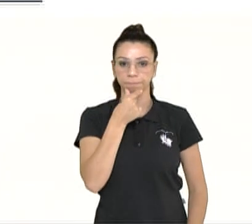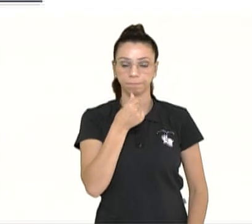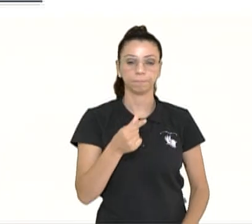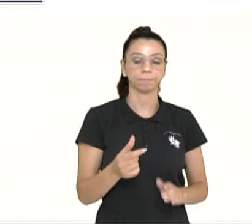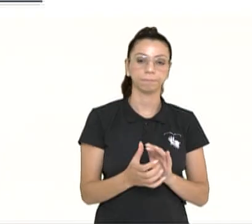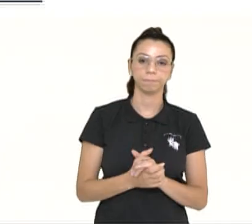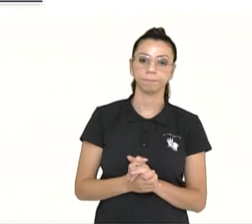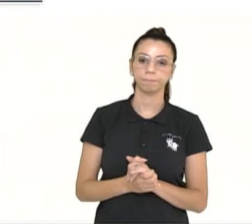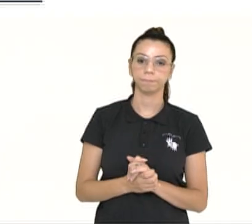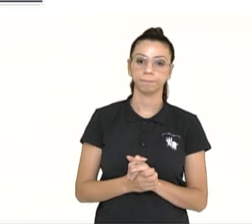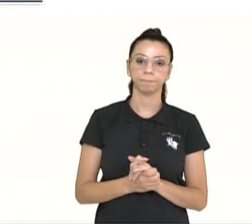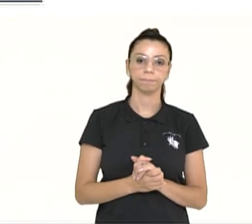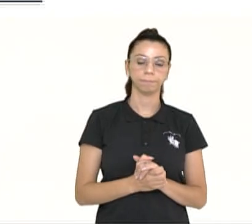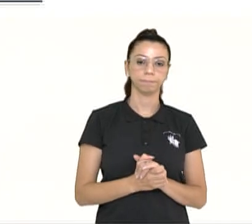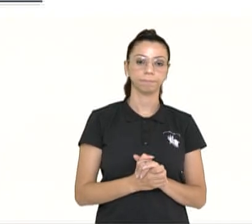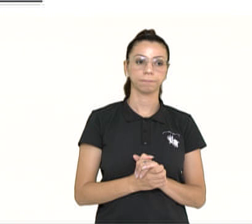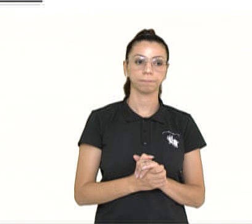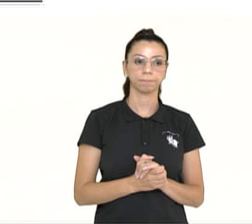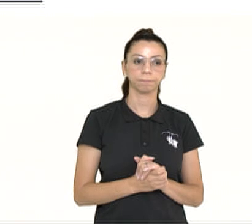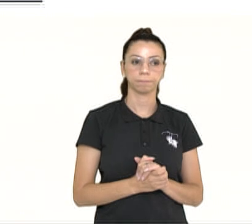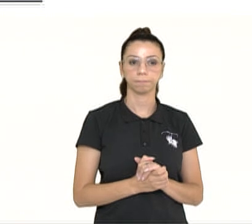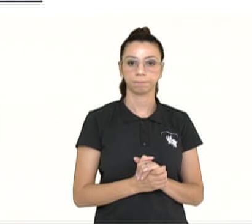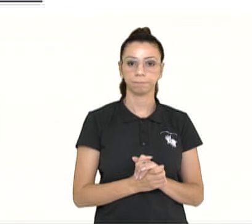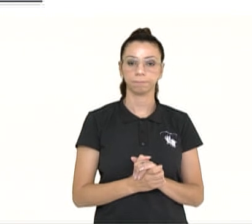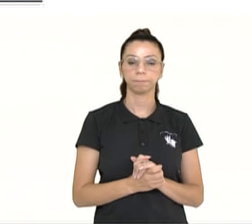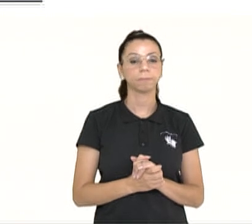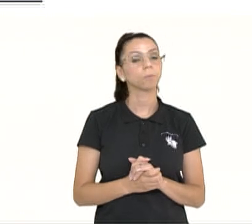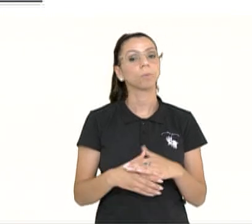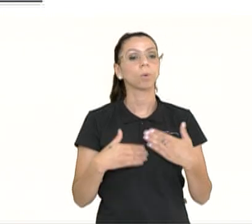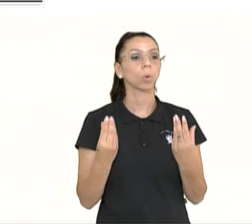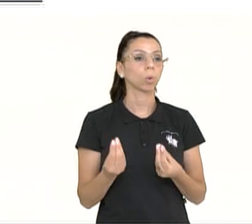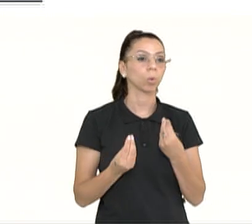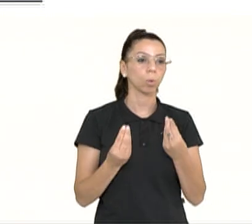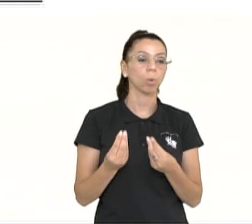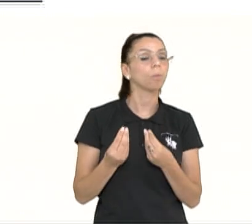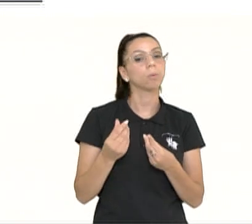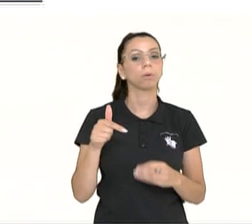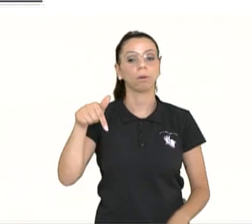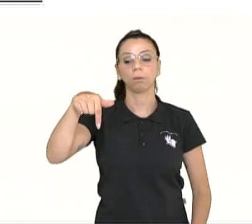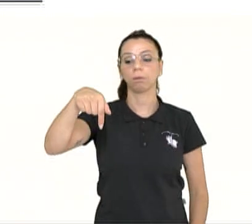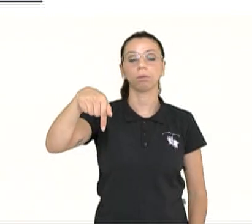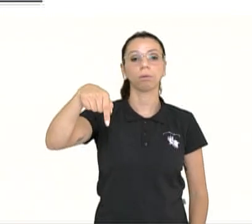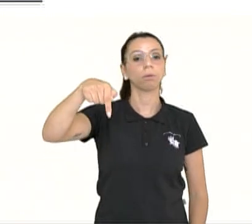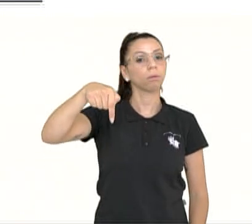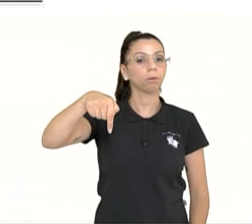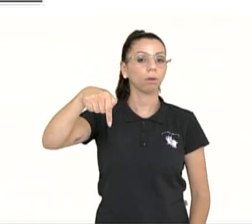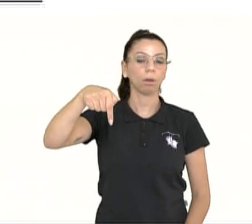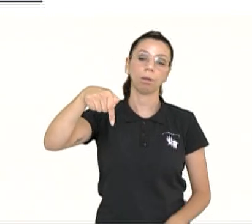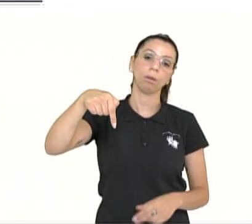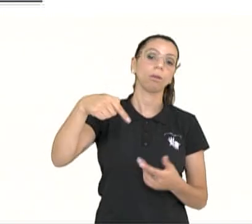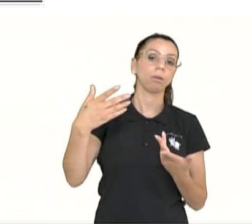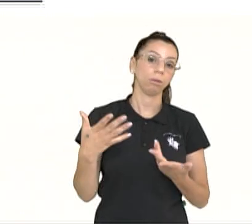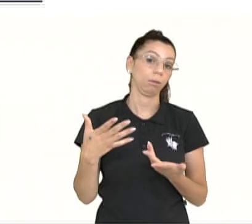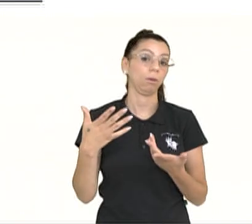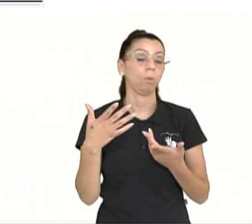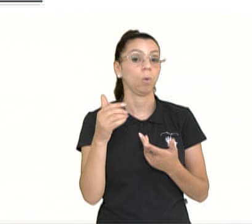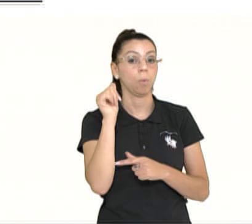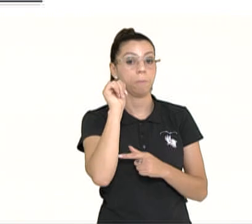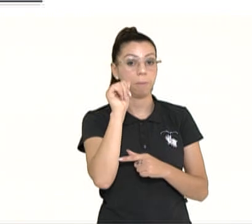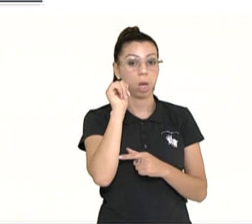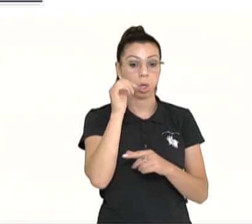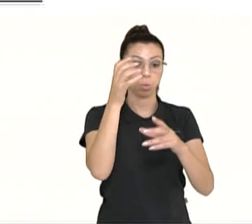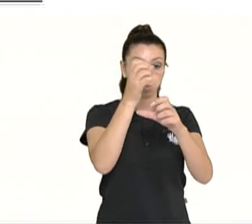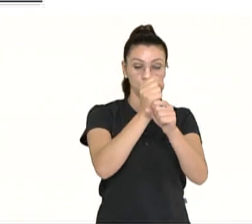aí, venho para o cálculo de Q. Como que eu faço para calcular o valor de Q? Eu sei que o número total de meninas